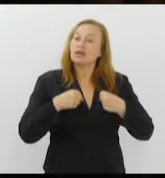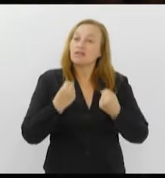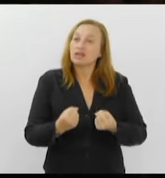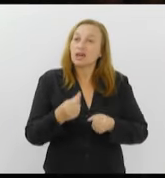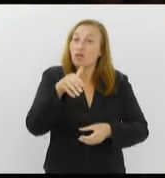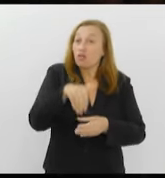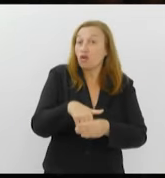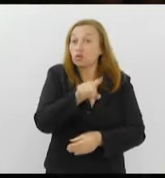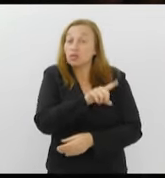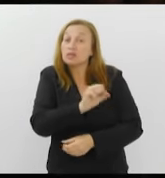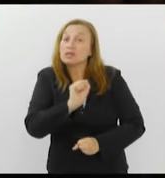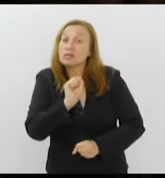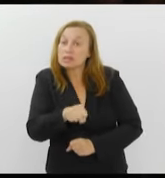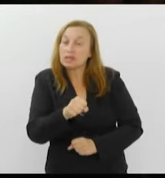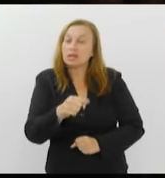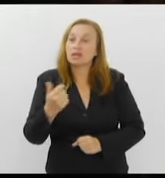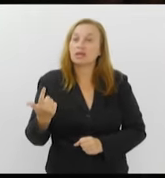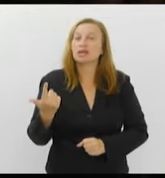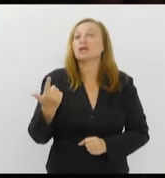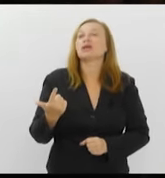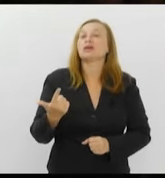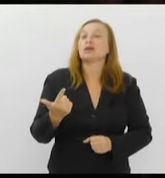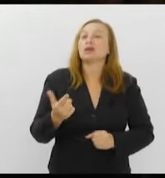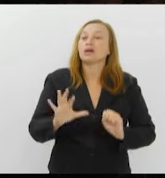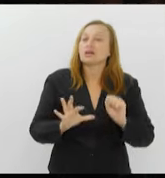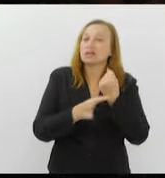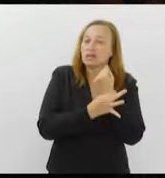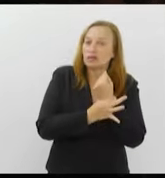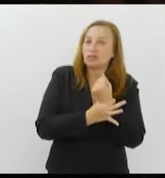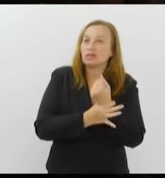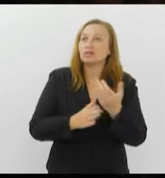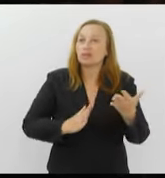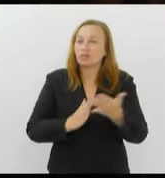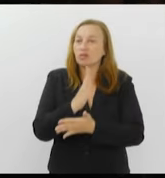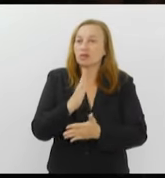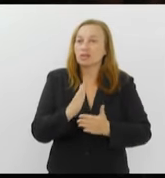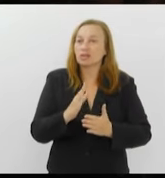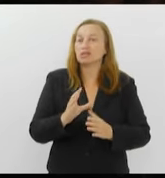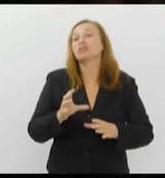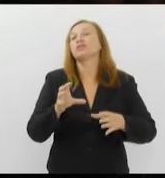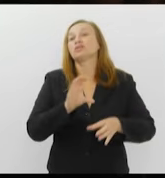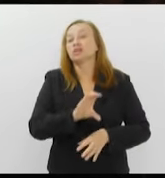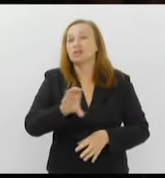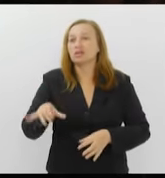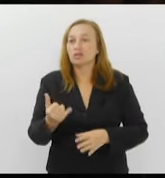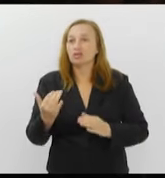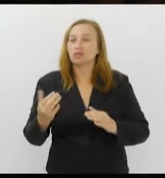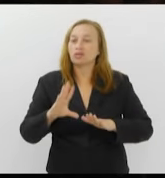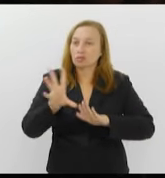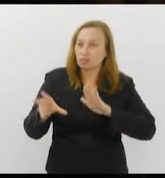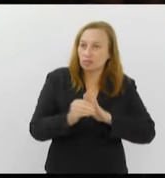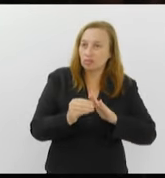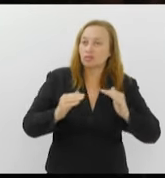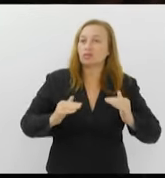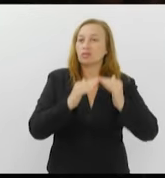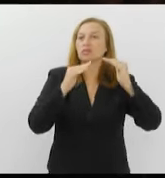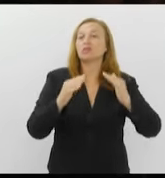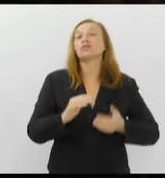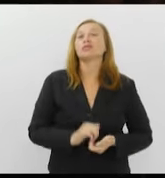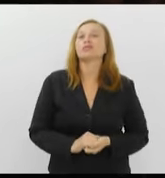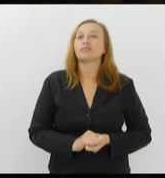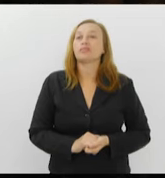gente garanta a aprovação do parecer da Comissão de Constituição e Justiça, que, na verdade, o que garantiu a constitucionalidade do